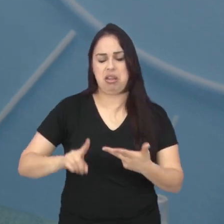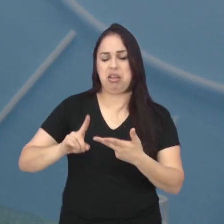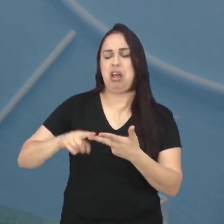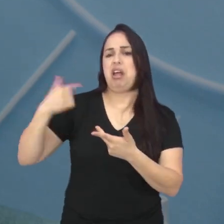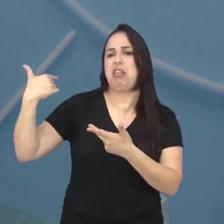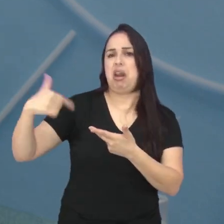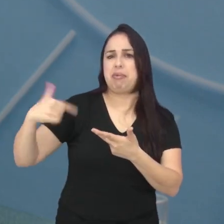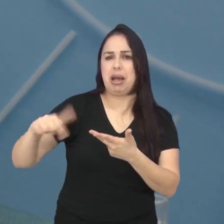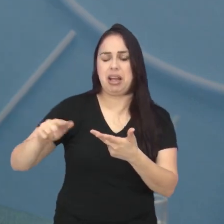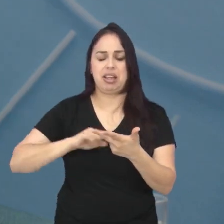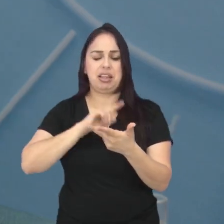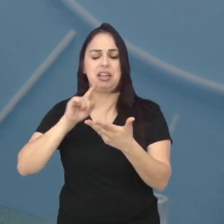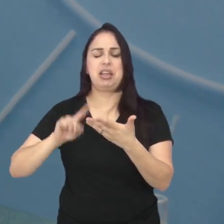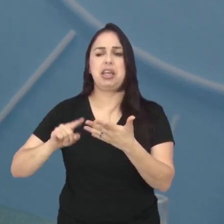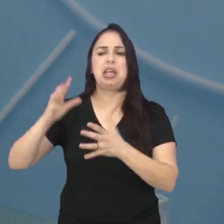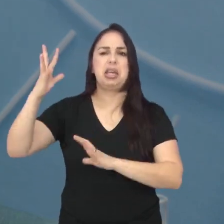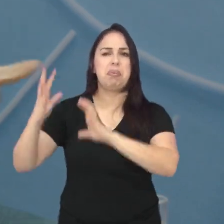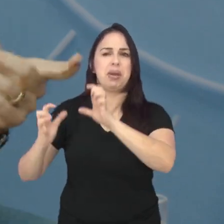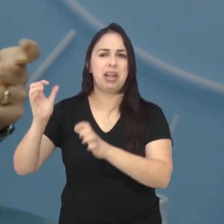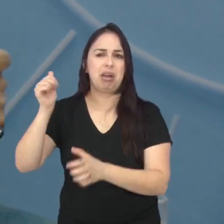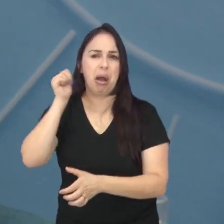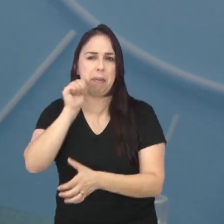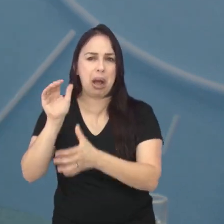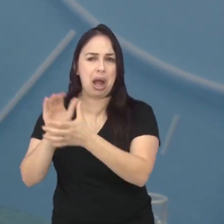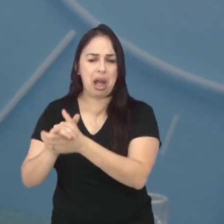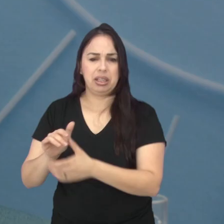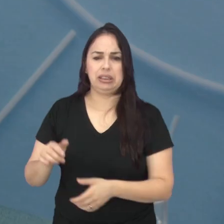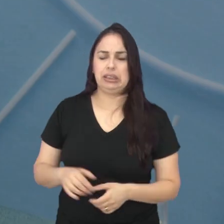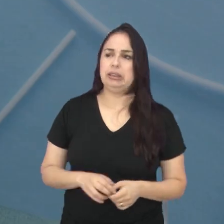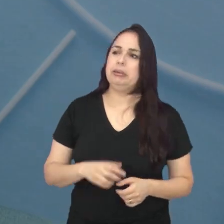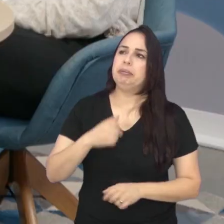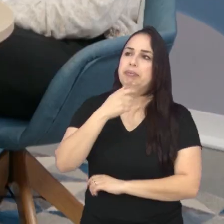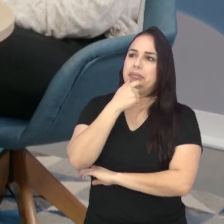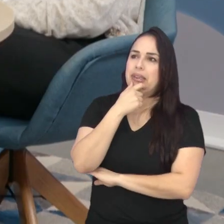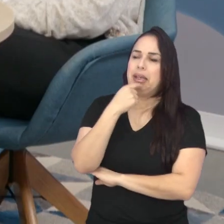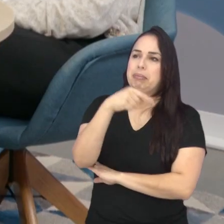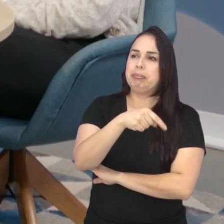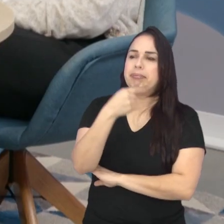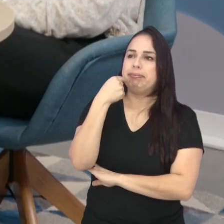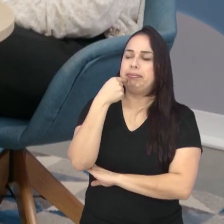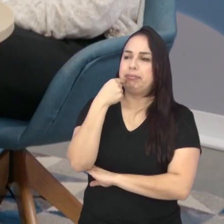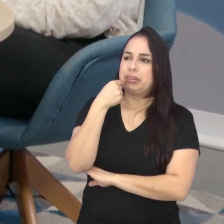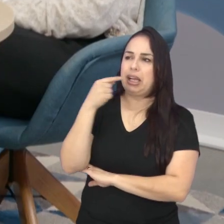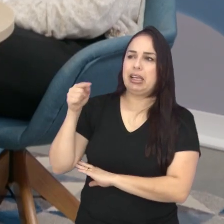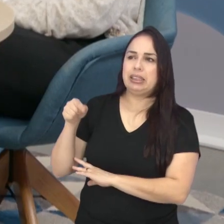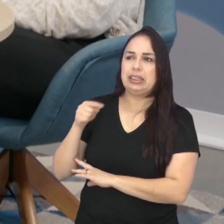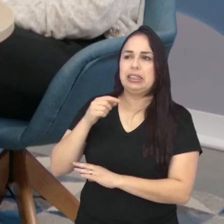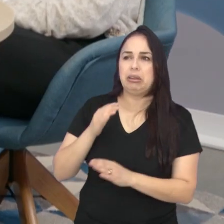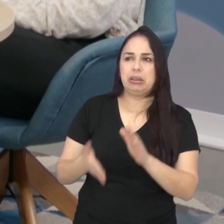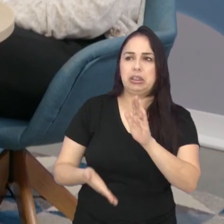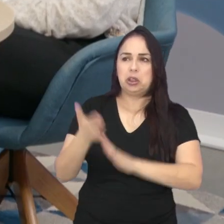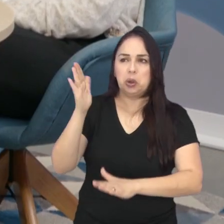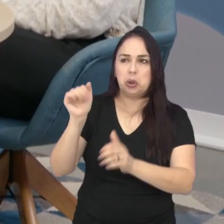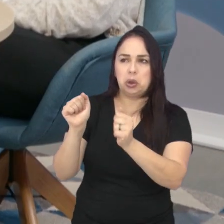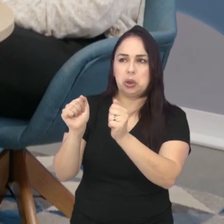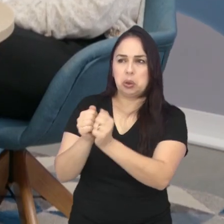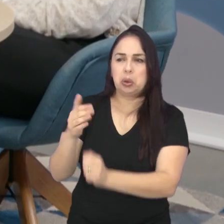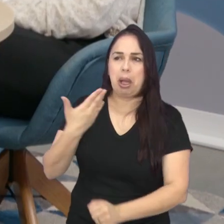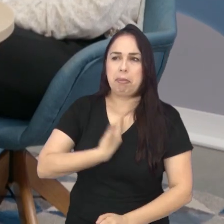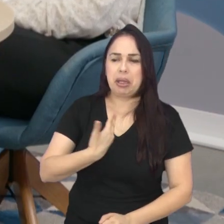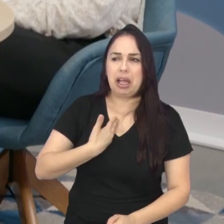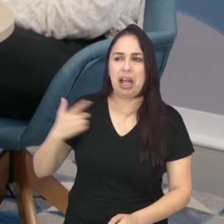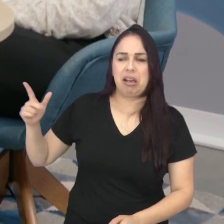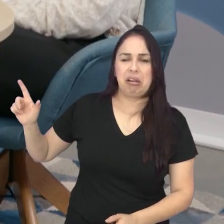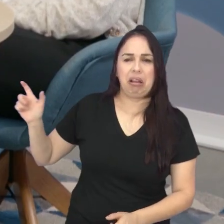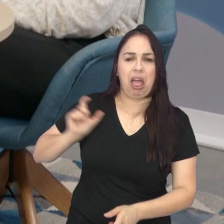trabalho, que não se dá com a mãe, e aí você começa, putz, se eu for sair com aquela amiga, ele vai falar tanto, se eu for sair com aquela amiga, ele vai falar tanto, e